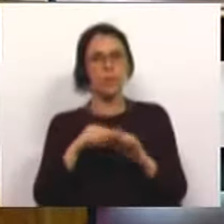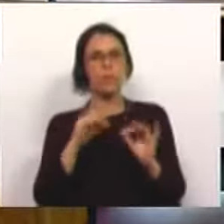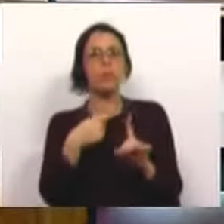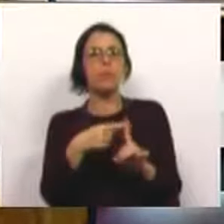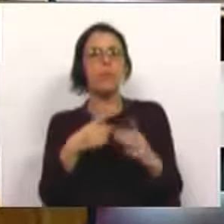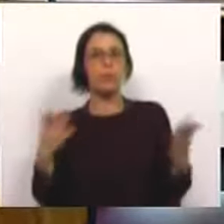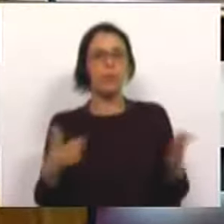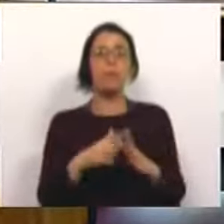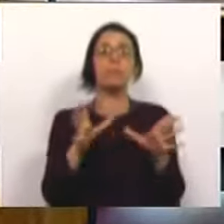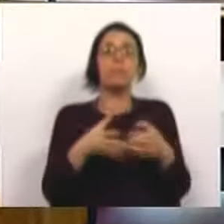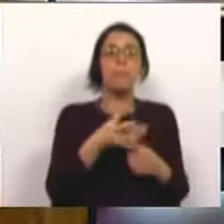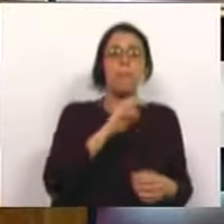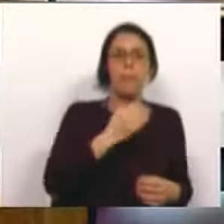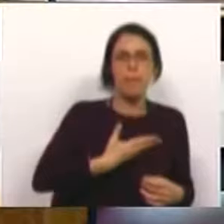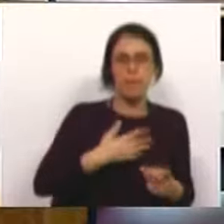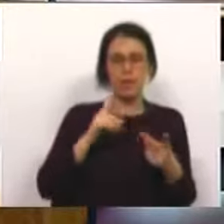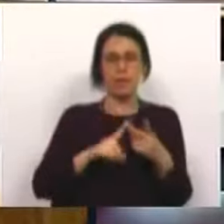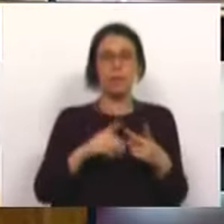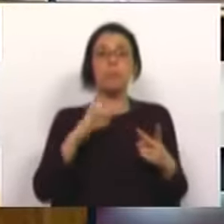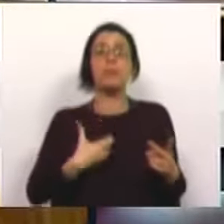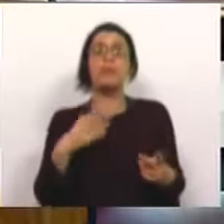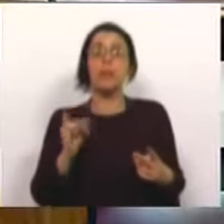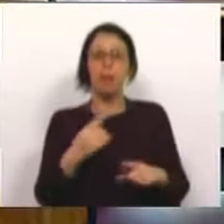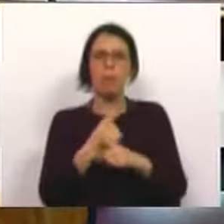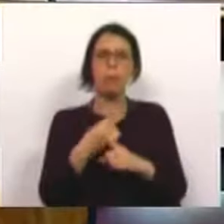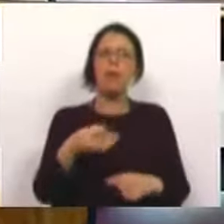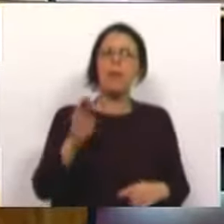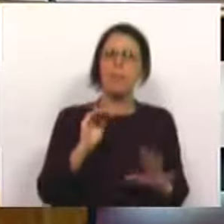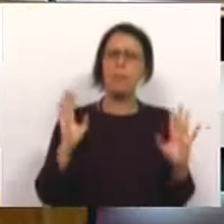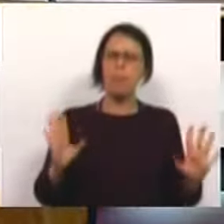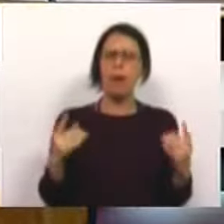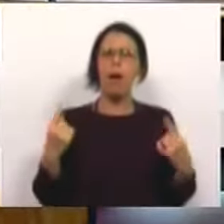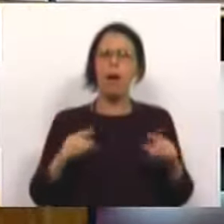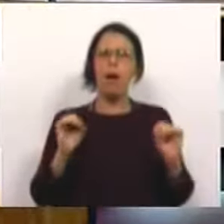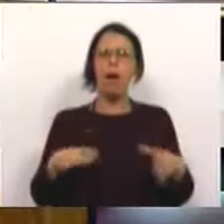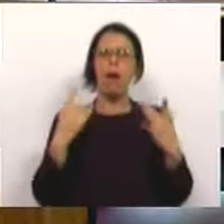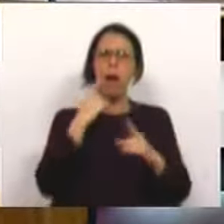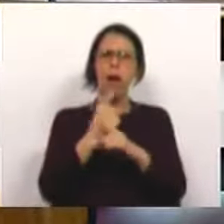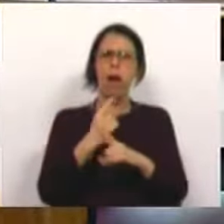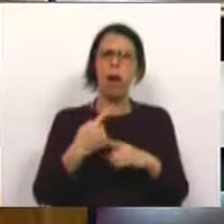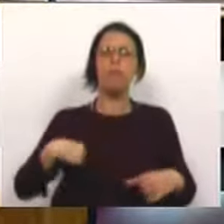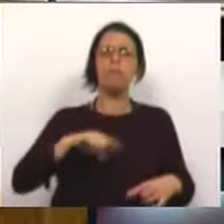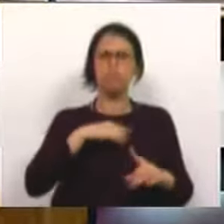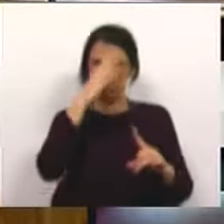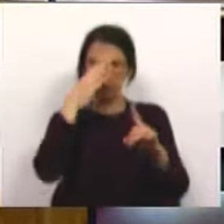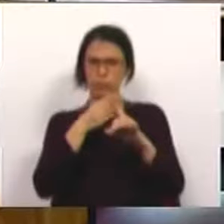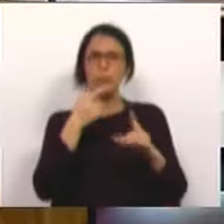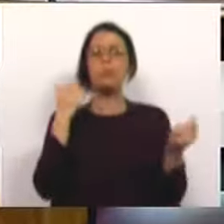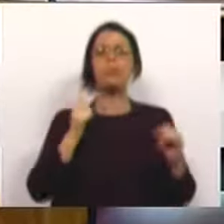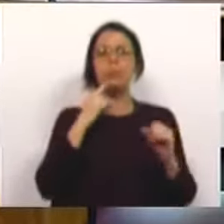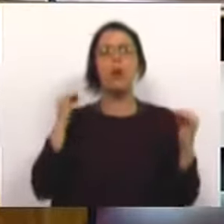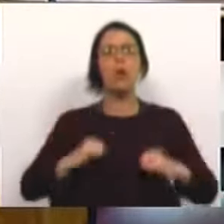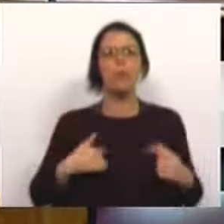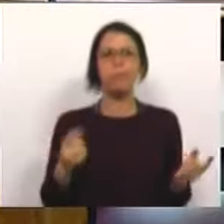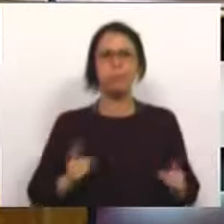favorável, seja da bancada do PSD, seja da bancada do CDS e também do Partido Socialista. Há iniciativas com as quais nós objetivamente não podemos